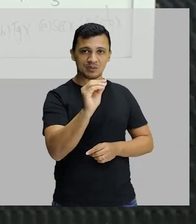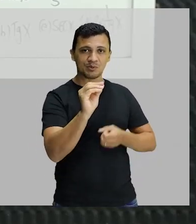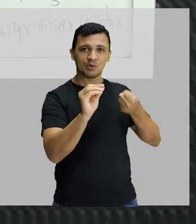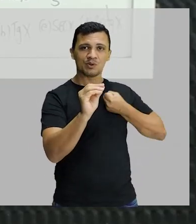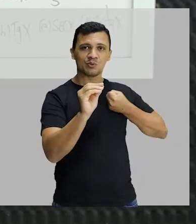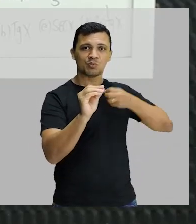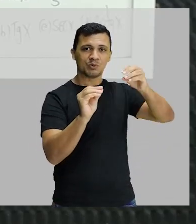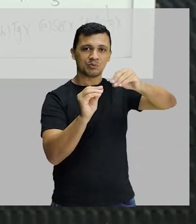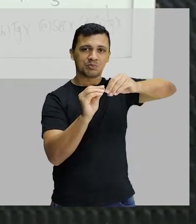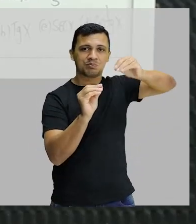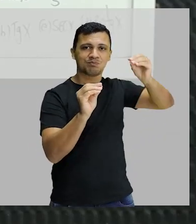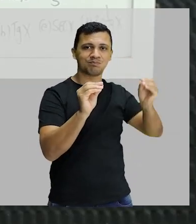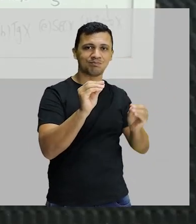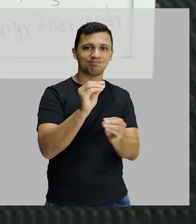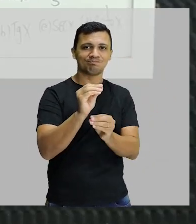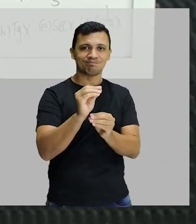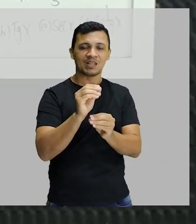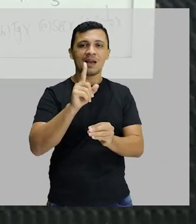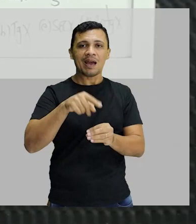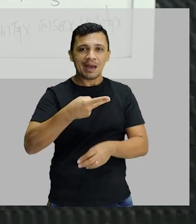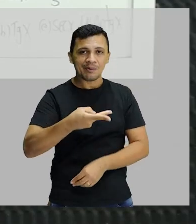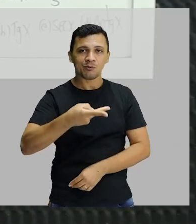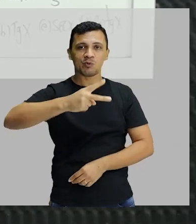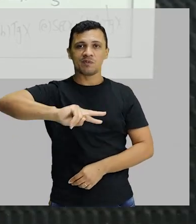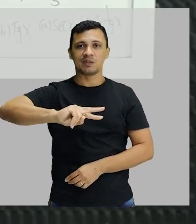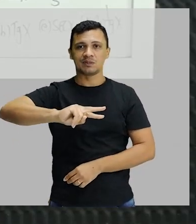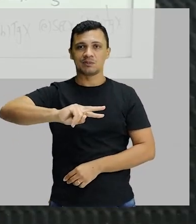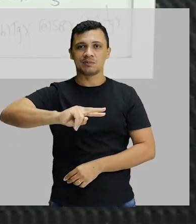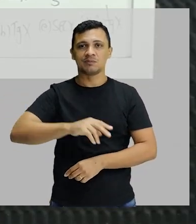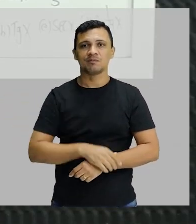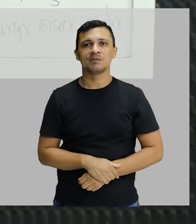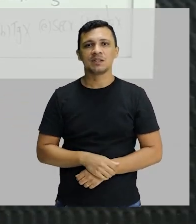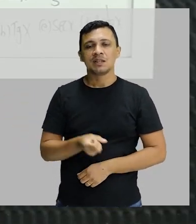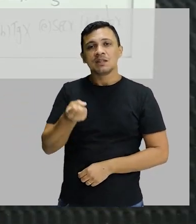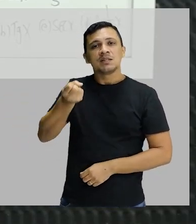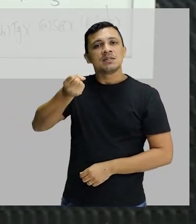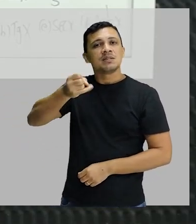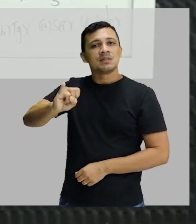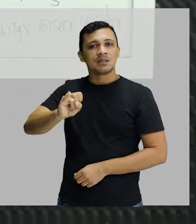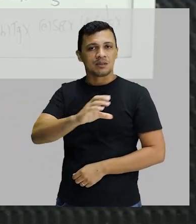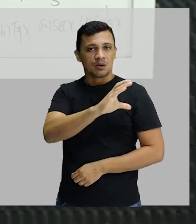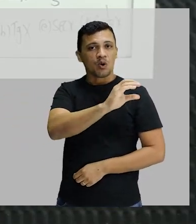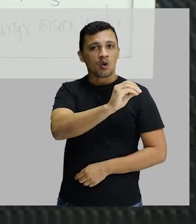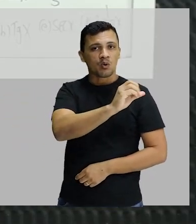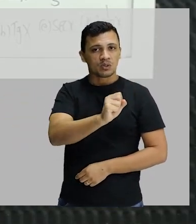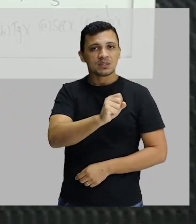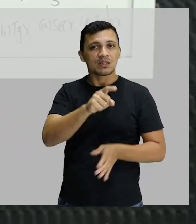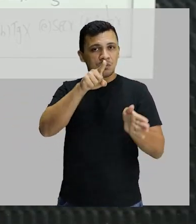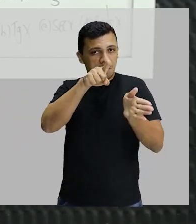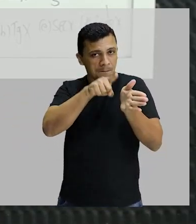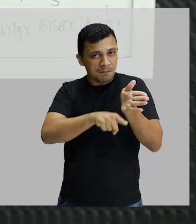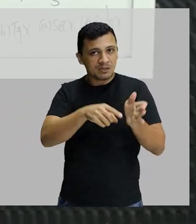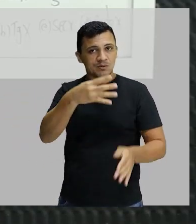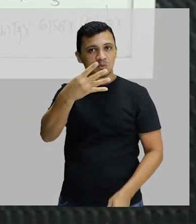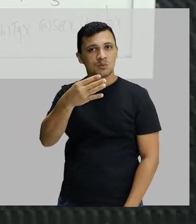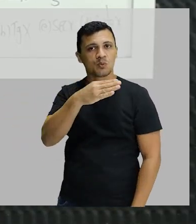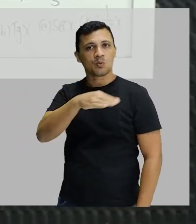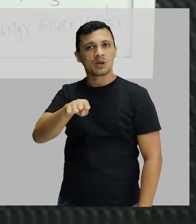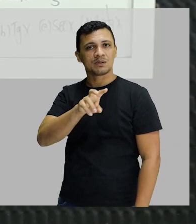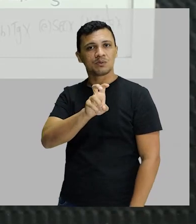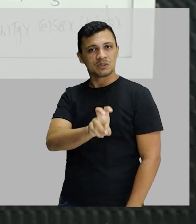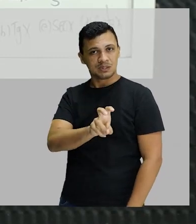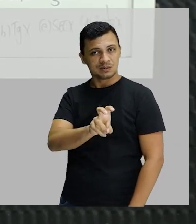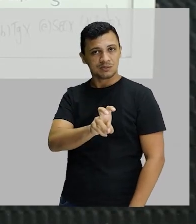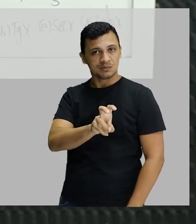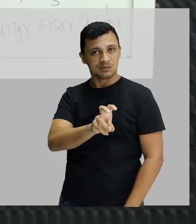e o número que está em cima, que é o numerador, embaixo. Então, se o cosseno é menos 4/5 e a